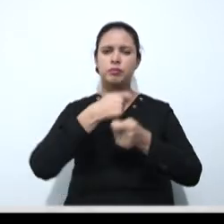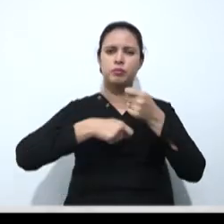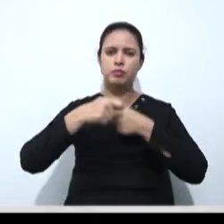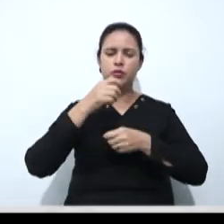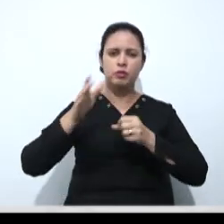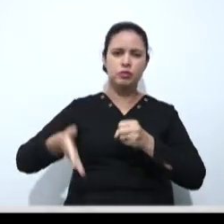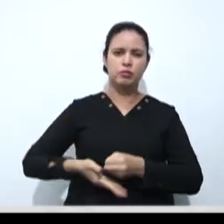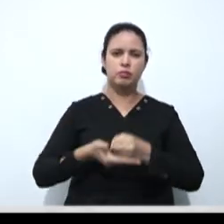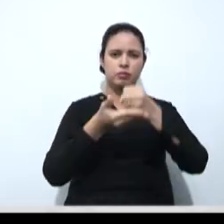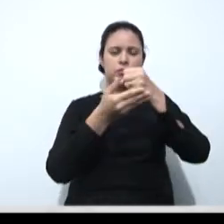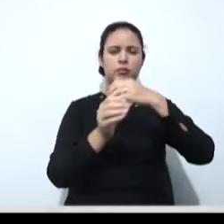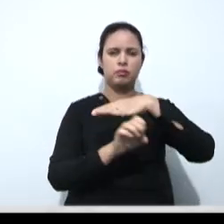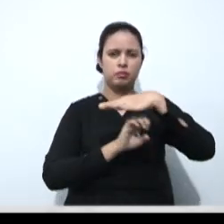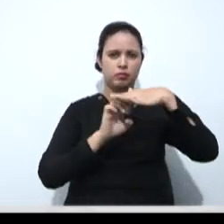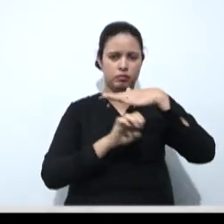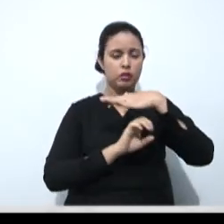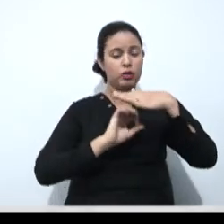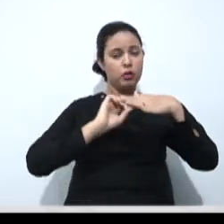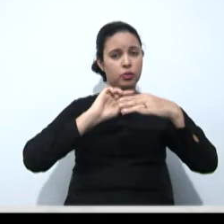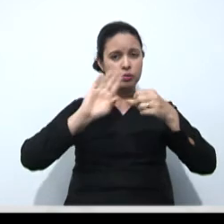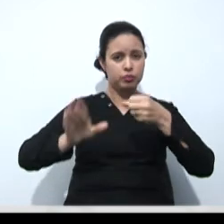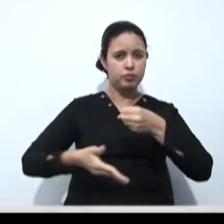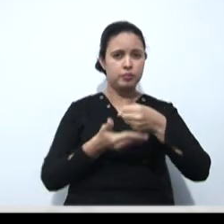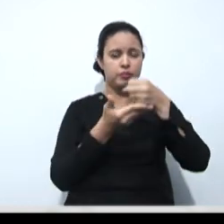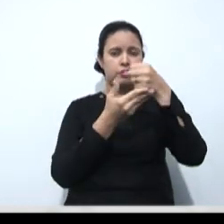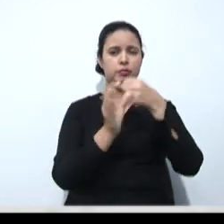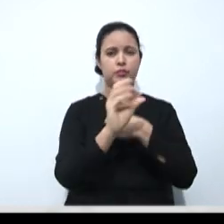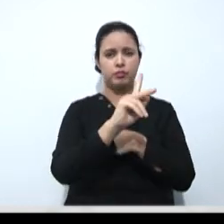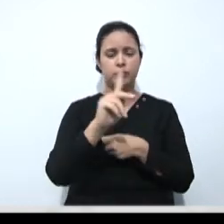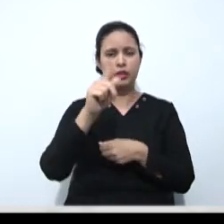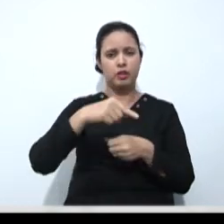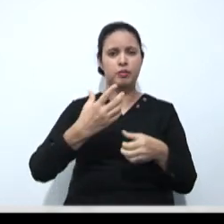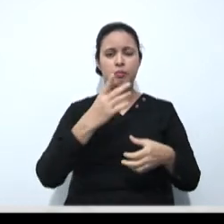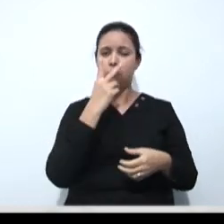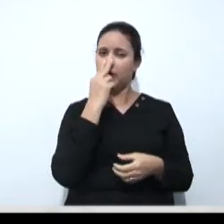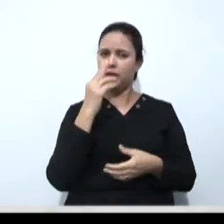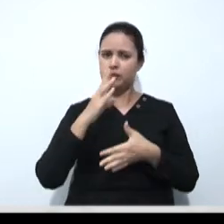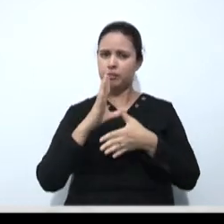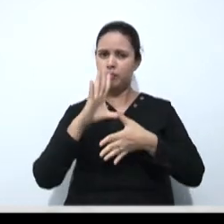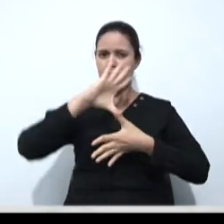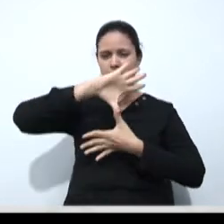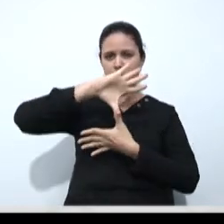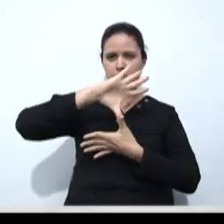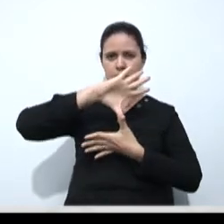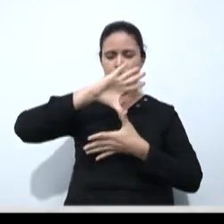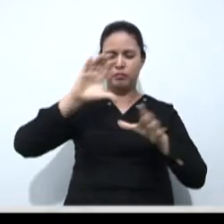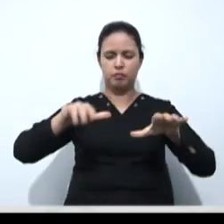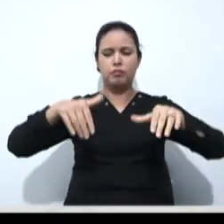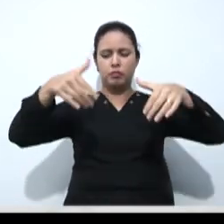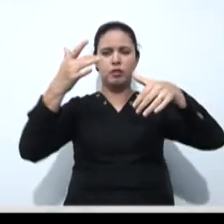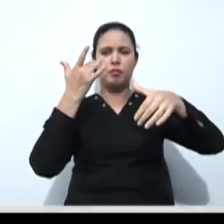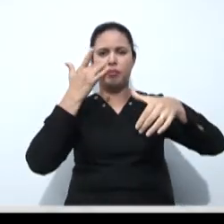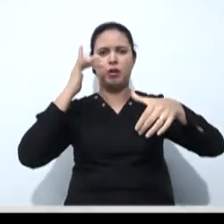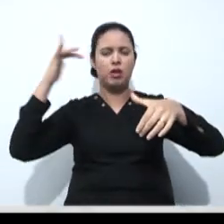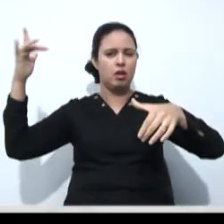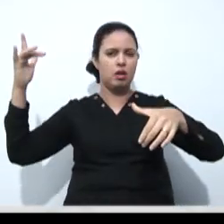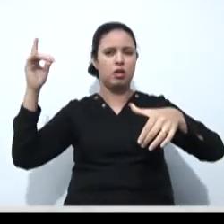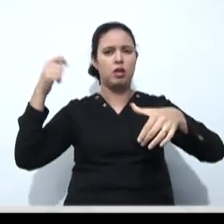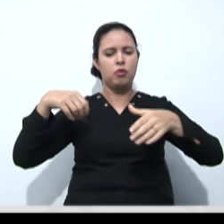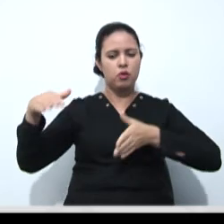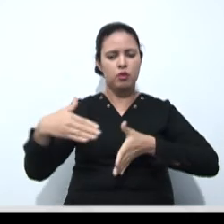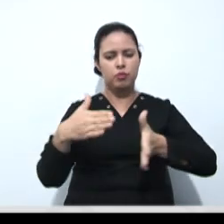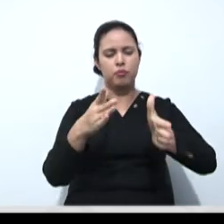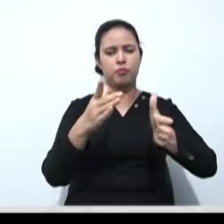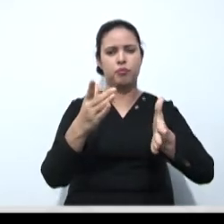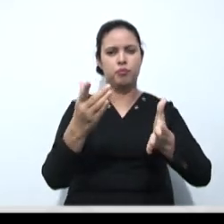que sustenta a sua cooperativa. Ele é um mapa do tesouro que vai traçar o caminho que você precisa seguir até chegar a